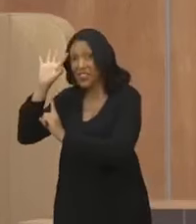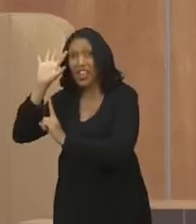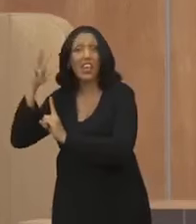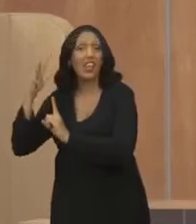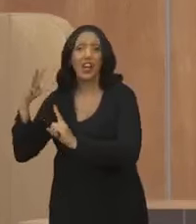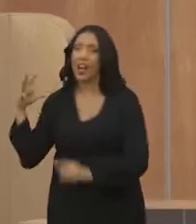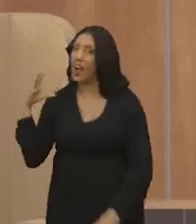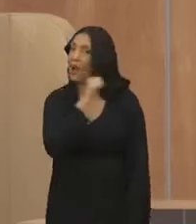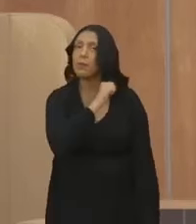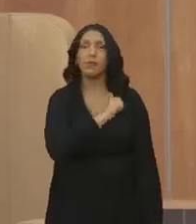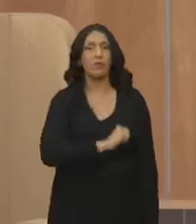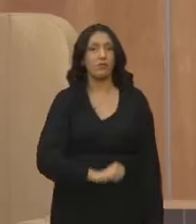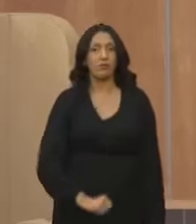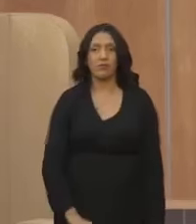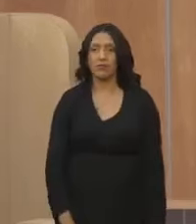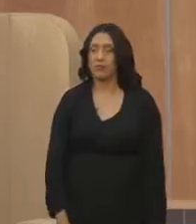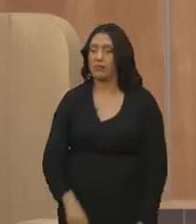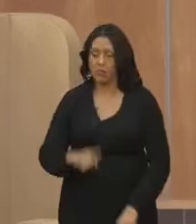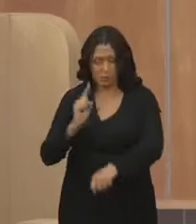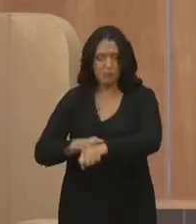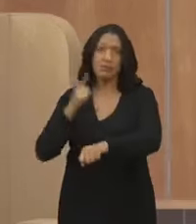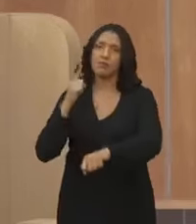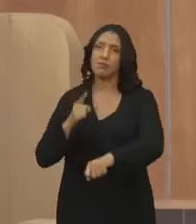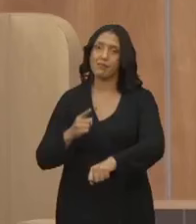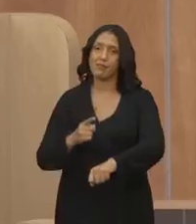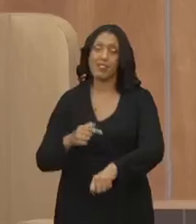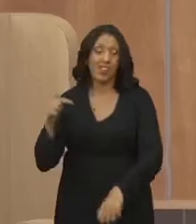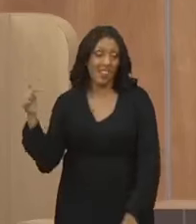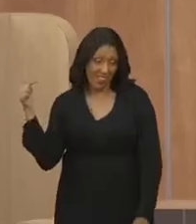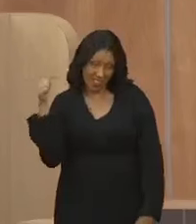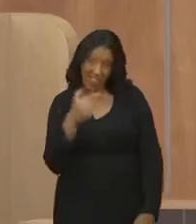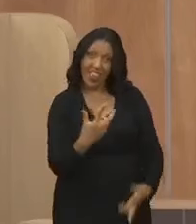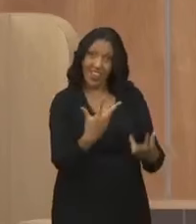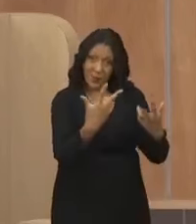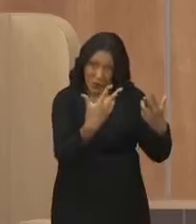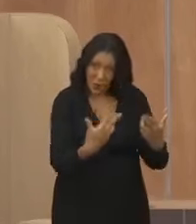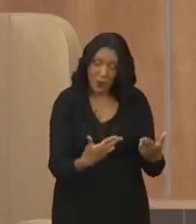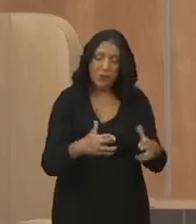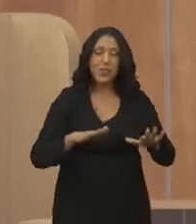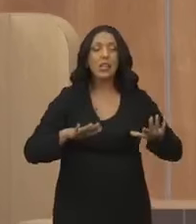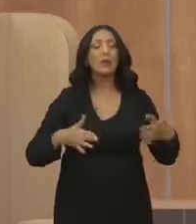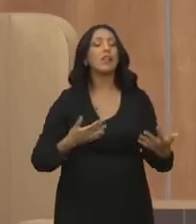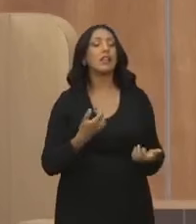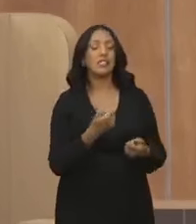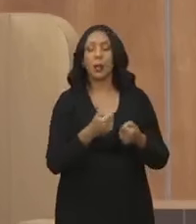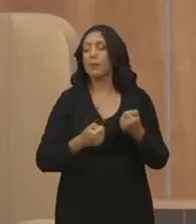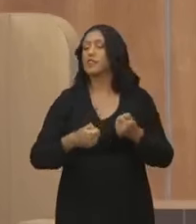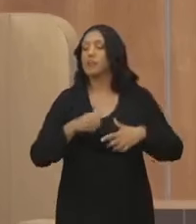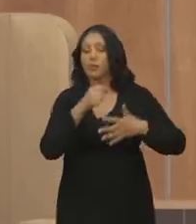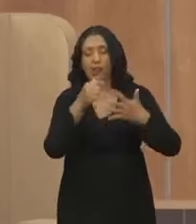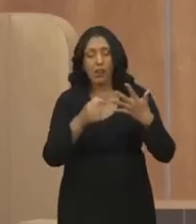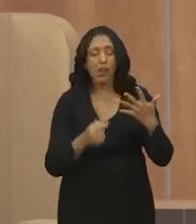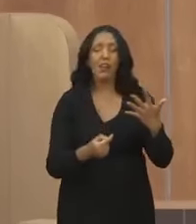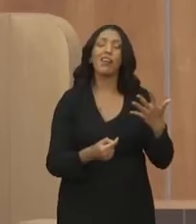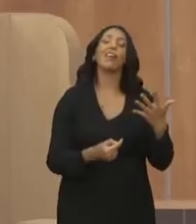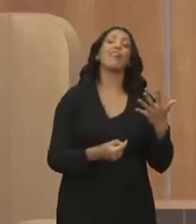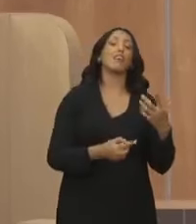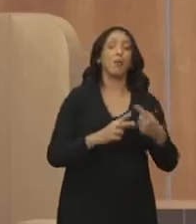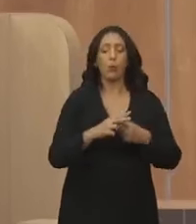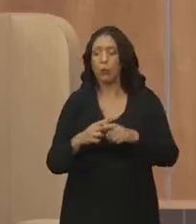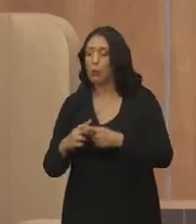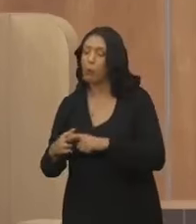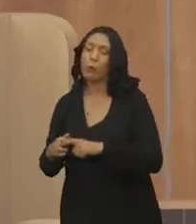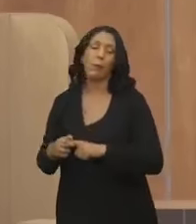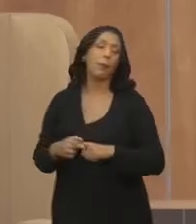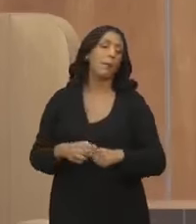essa subprefeitura lá. Isso vai acontecer com vocês. Então, vai ser mais fácil. Se for algo maior, eu